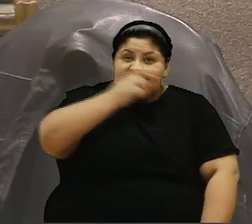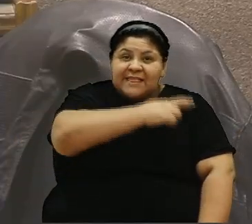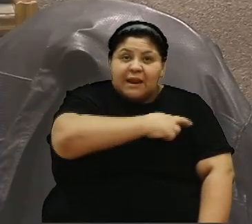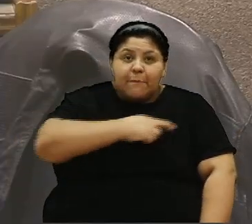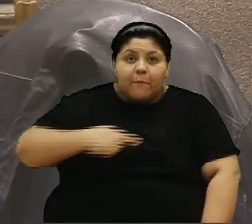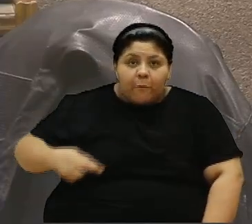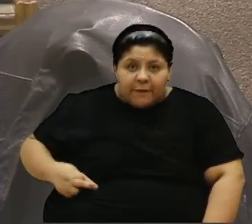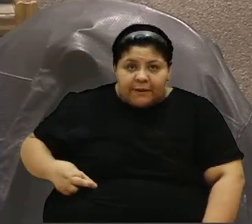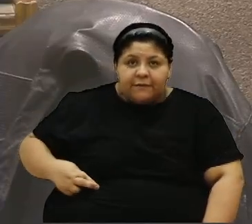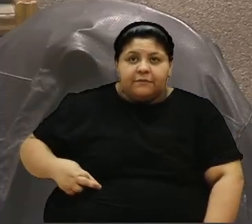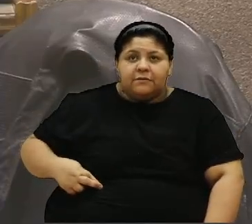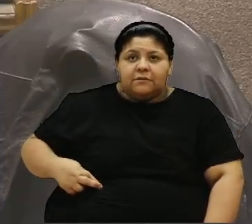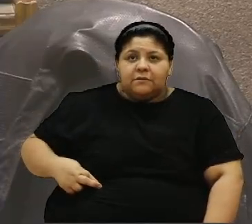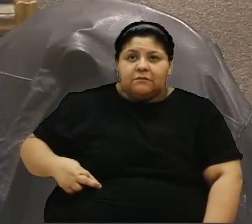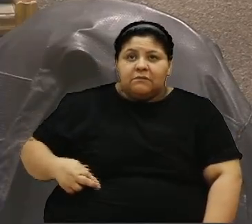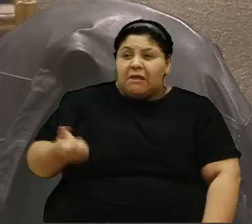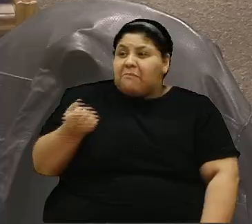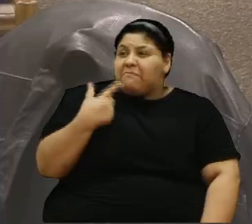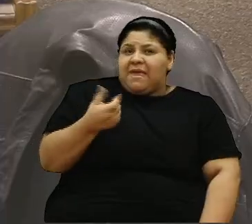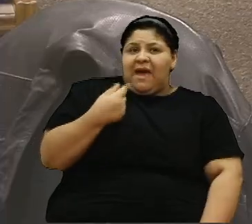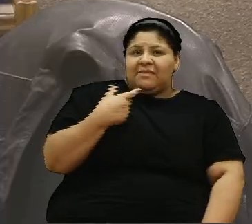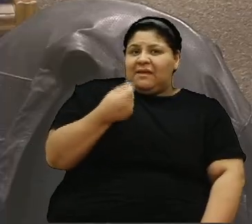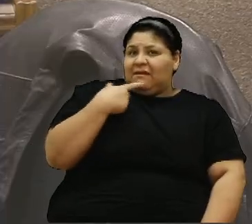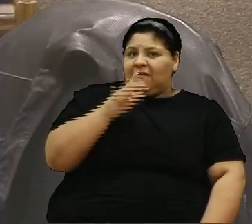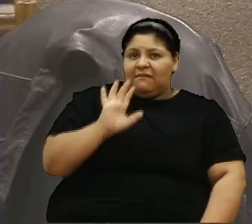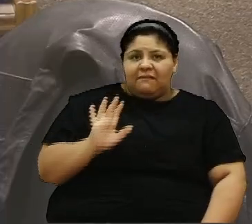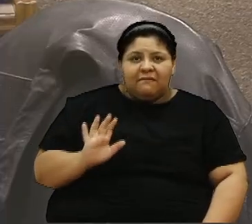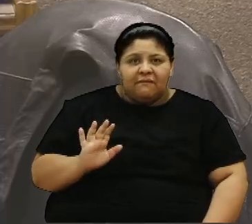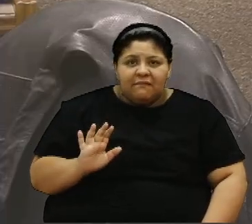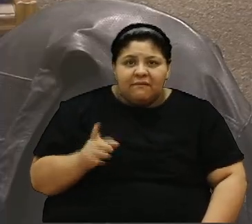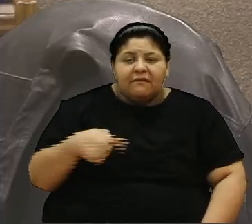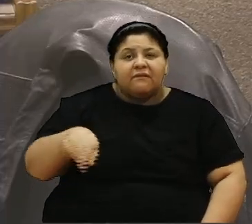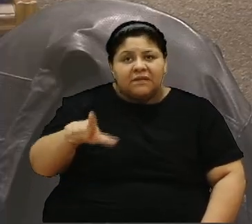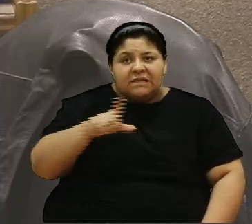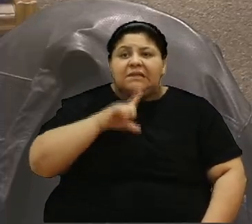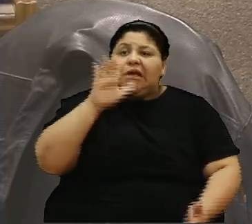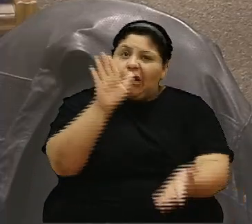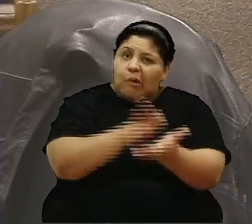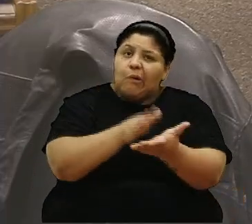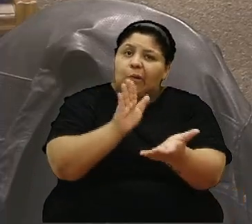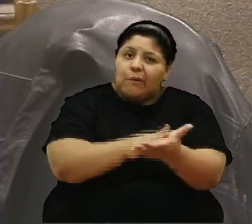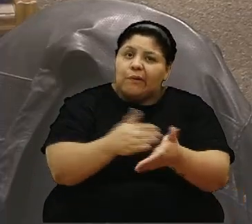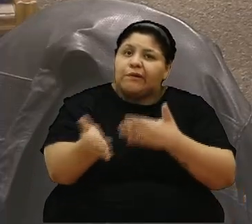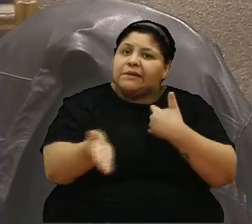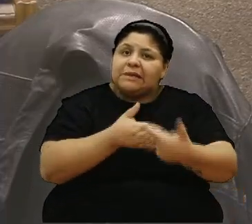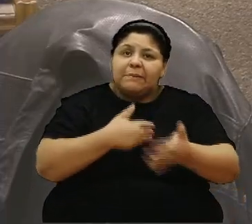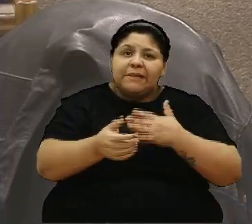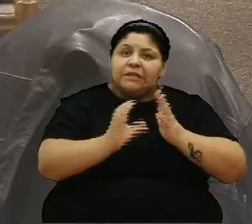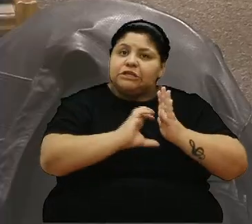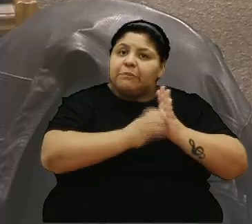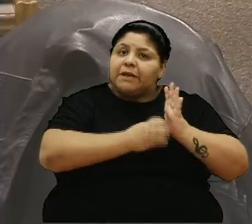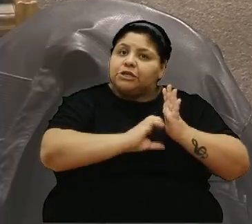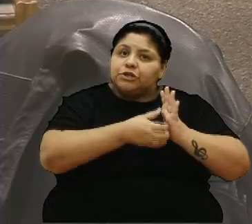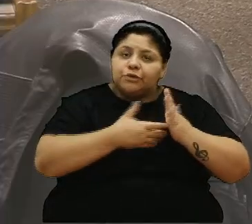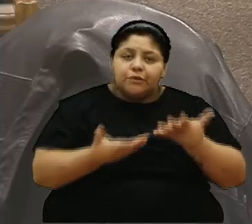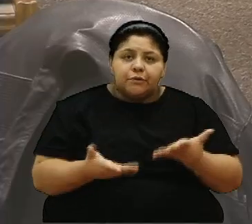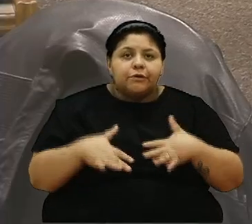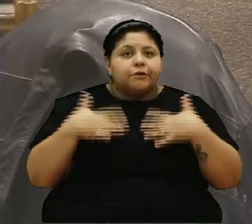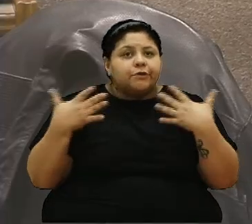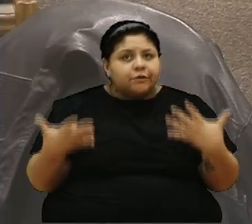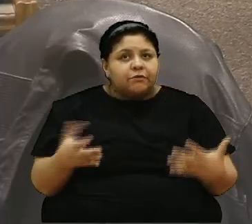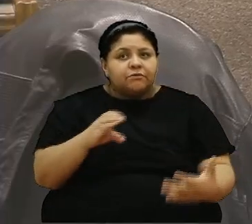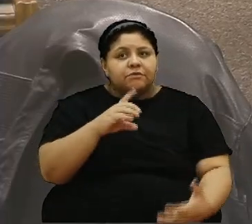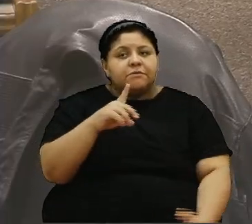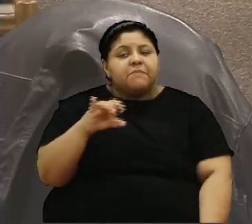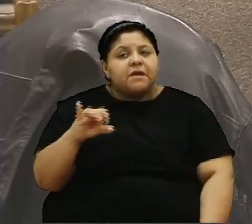República, é piada. E a gente tem que cobrar isso, independente de partido. Então, essa